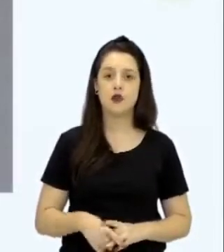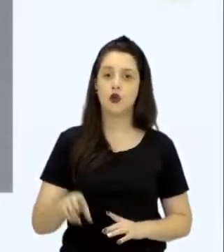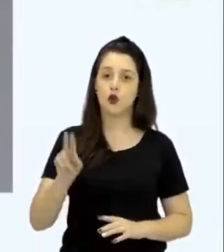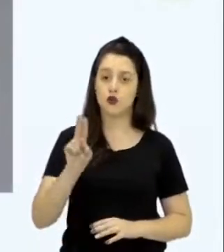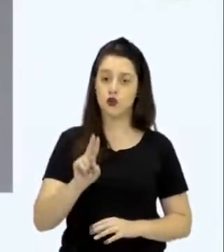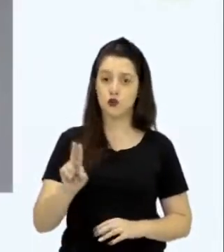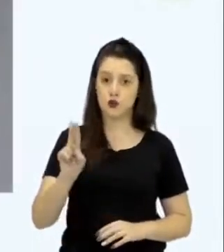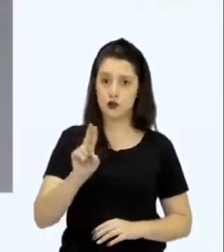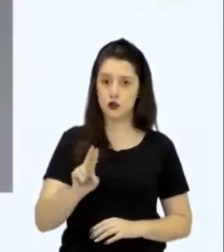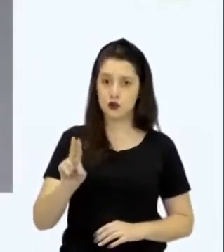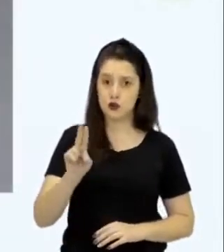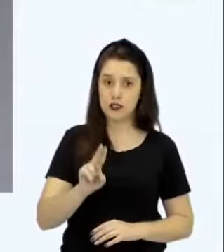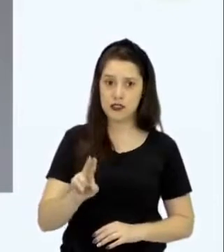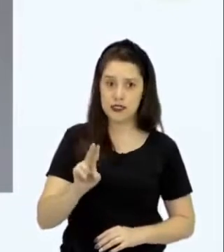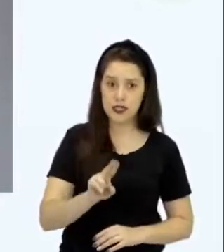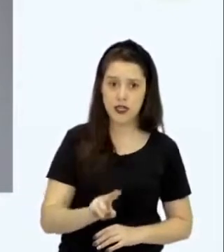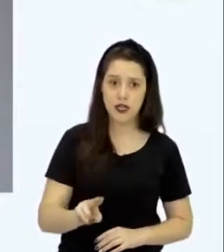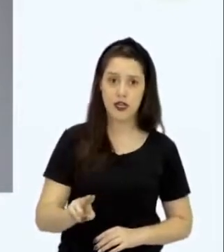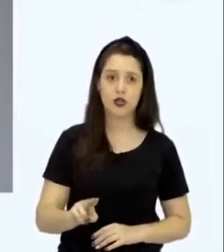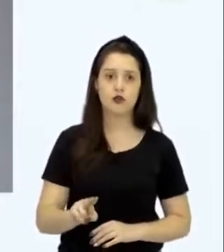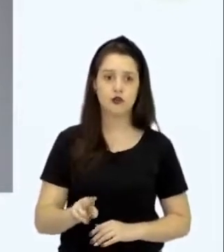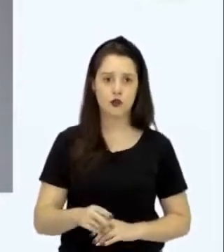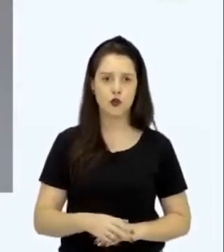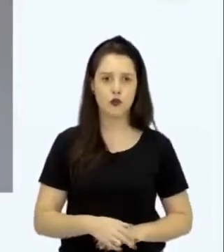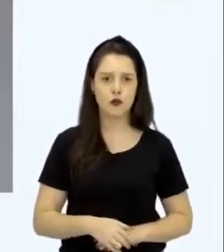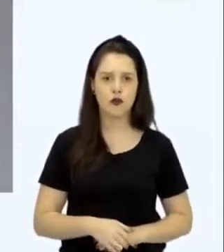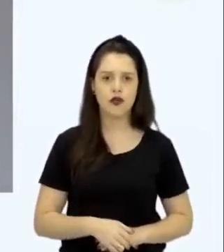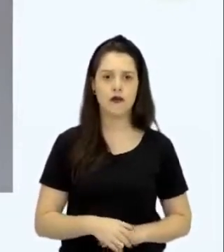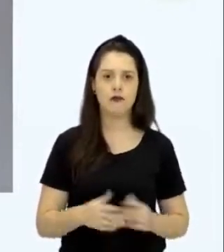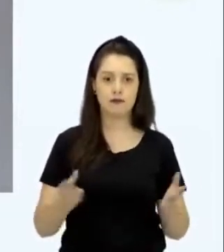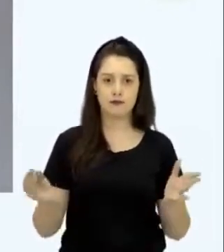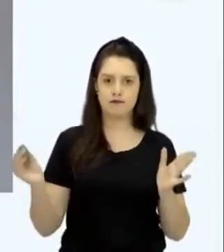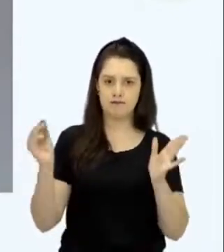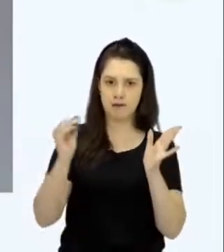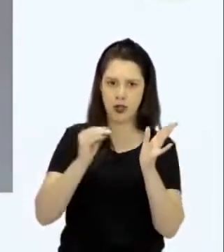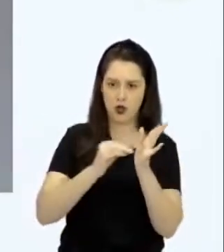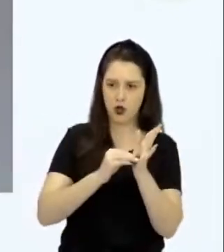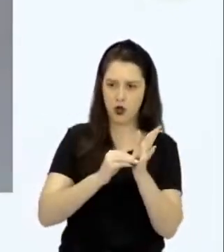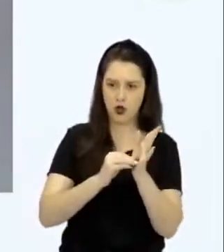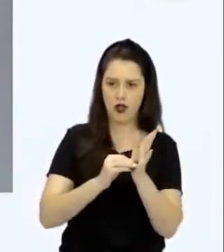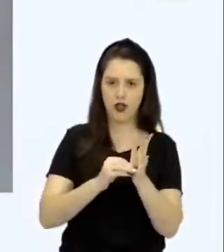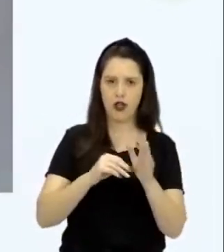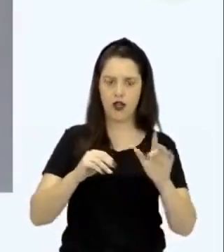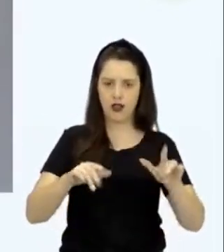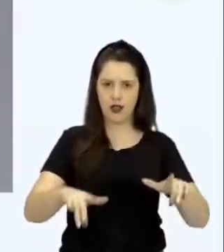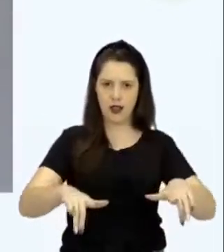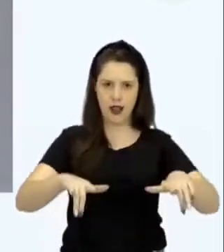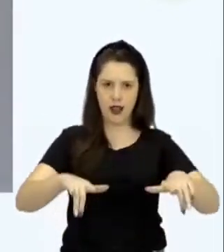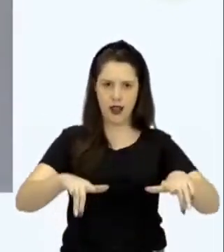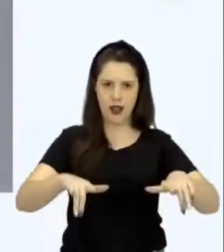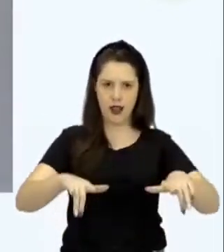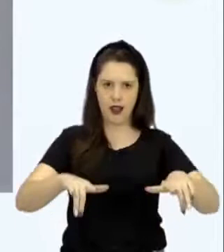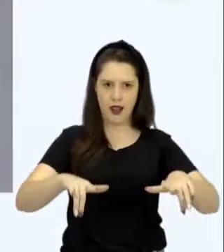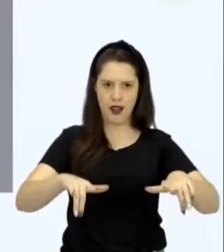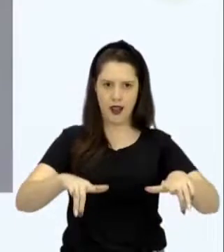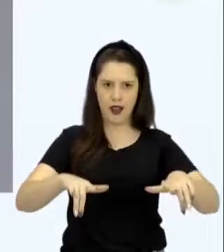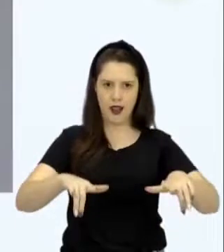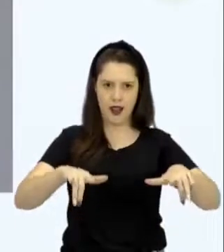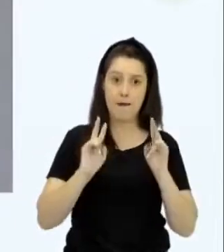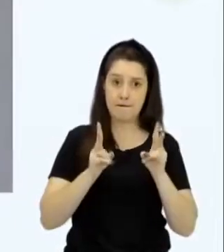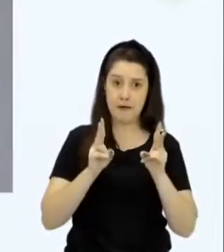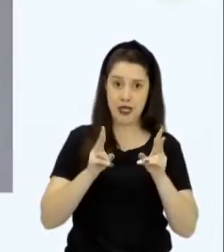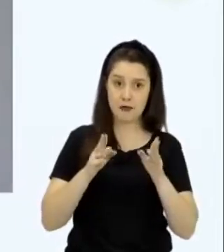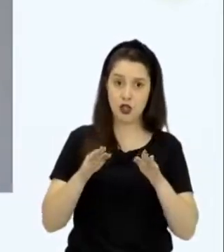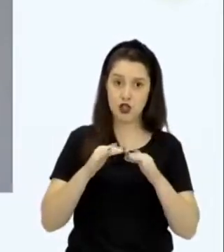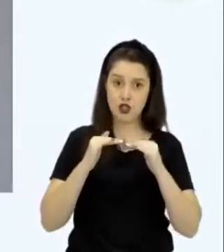Utilizamos um outro jumper para colocar o positivo da placa no LED, na mesma direção do nosso